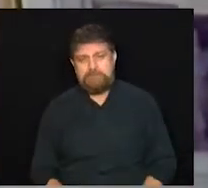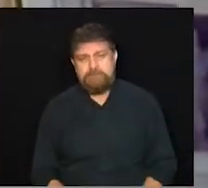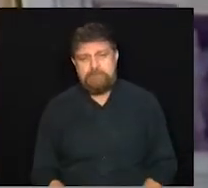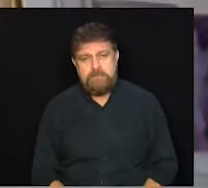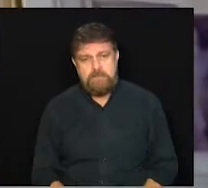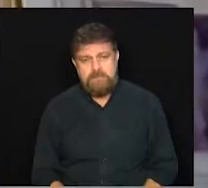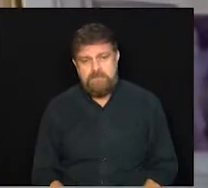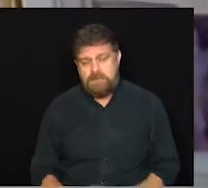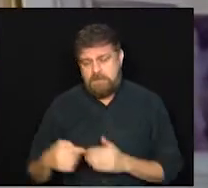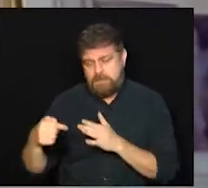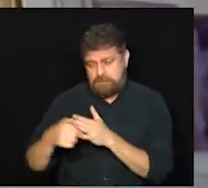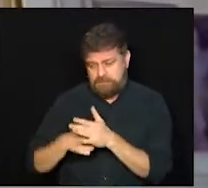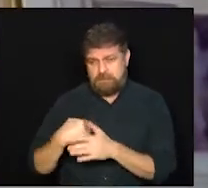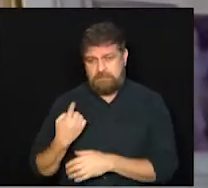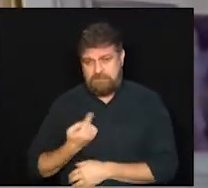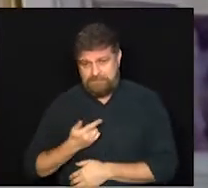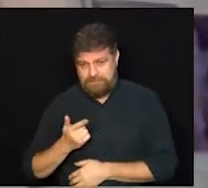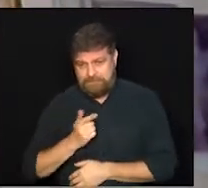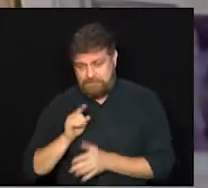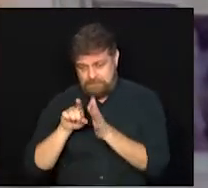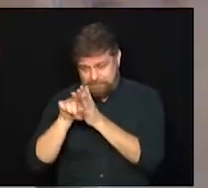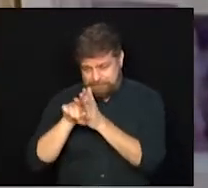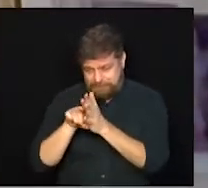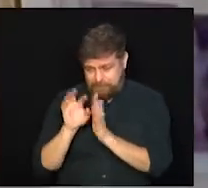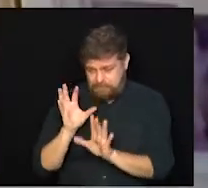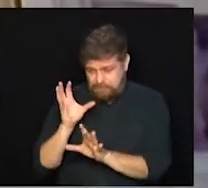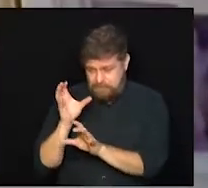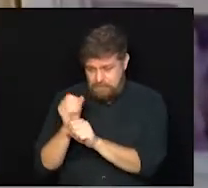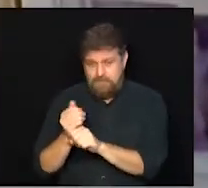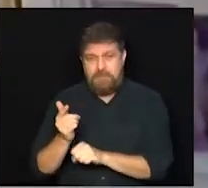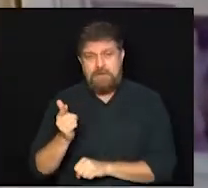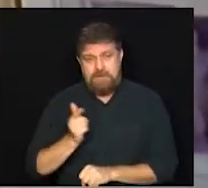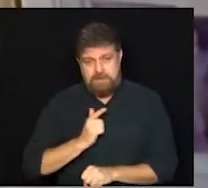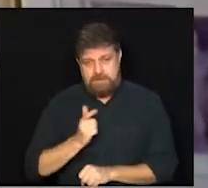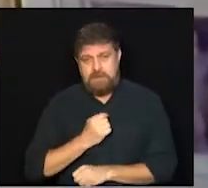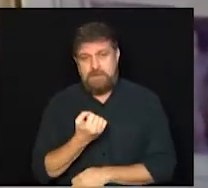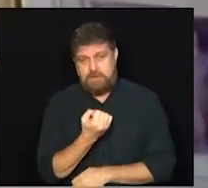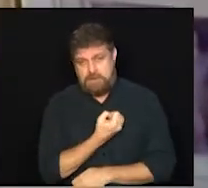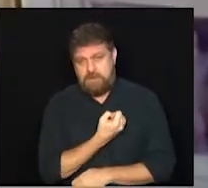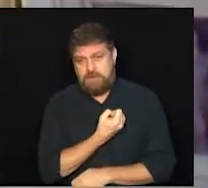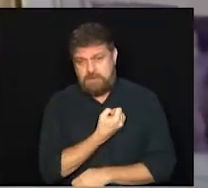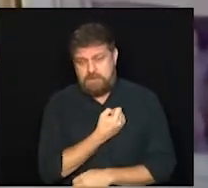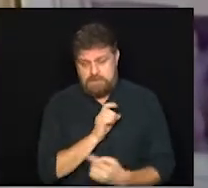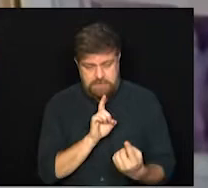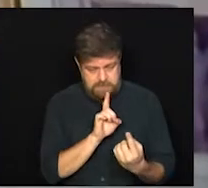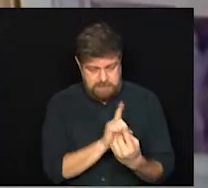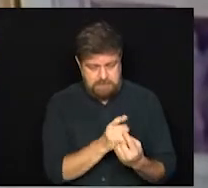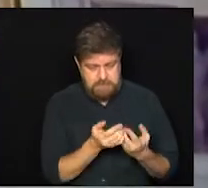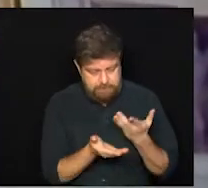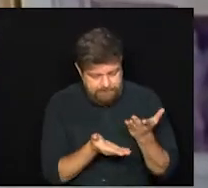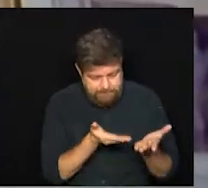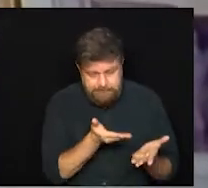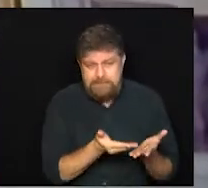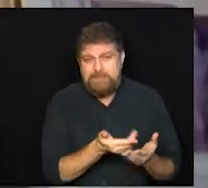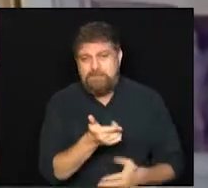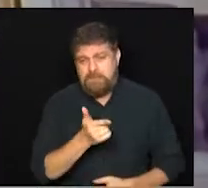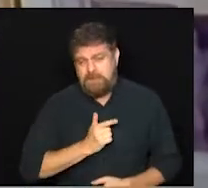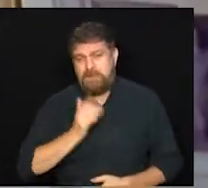Então, você perguntou se nós temos levantamentos. Nós temos dados regulares dos nossos atendimentos e,